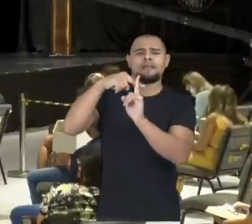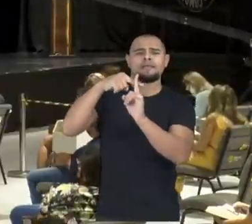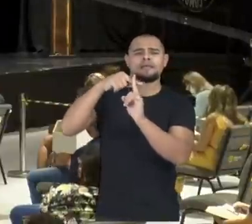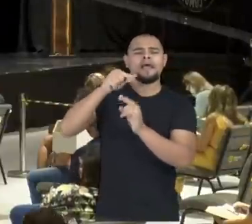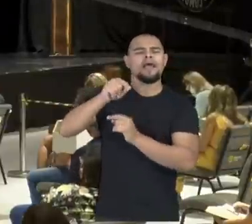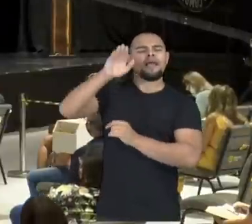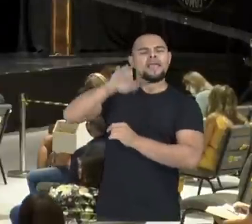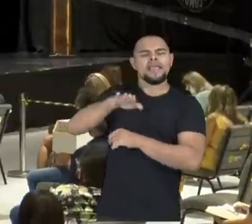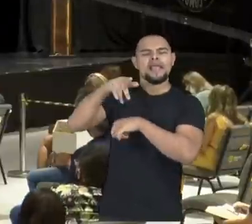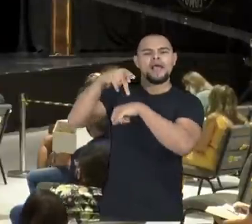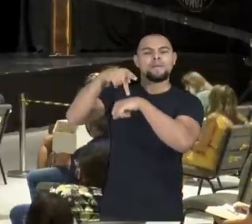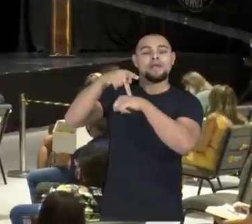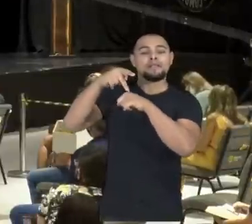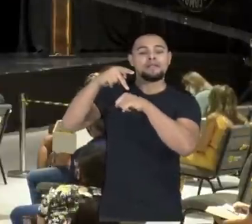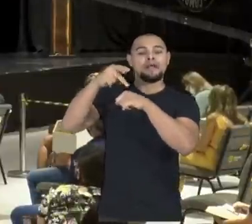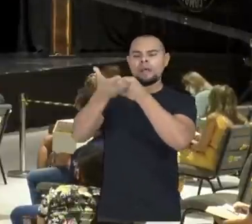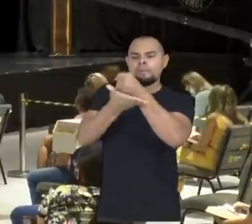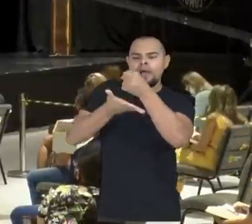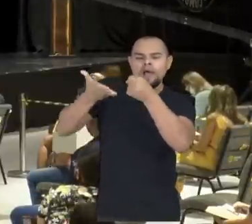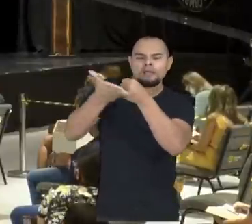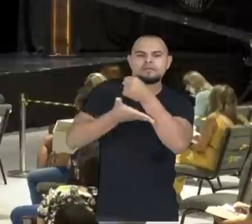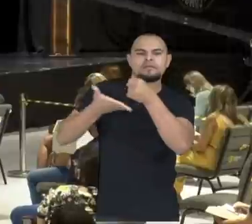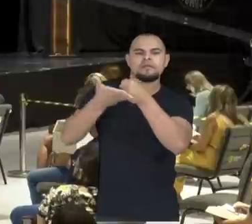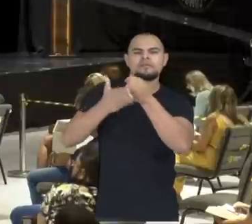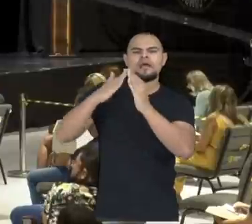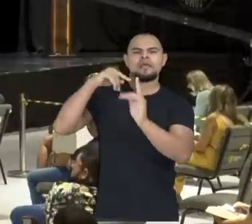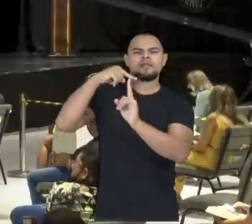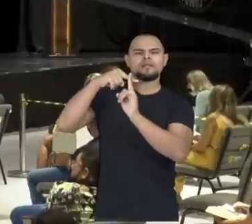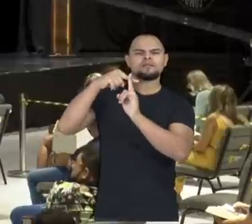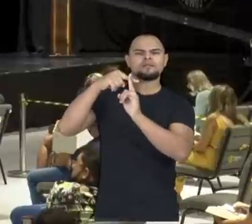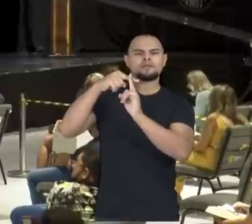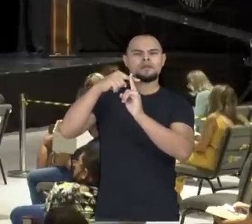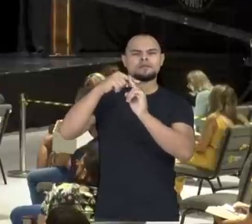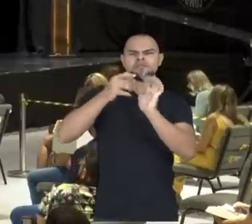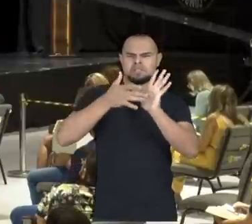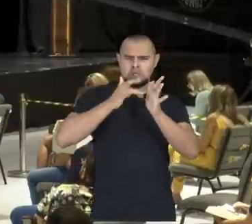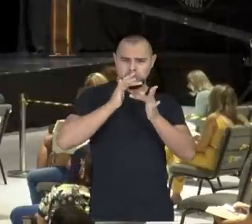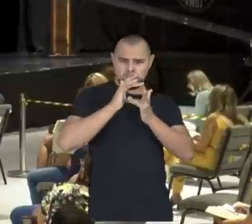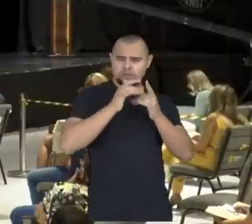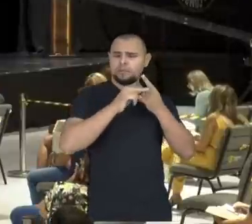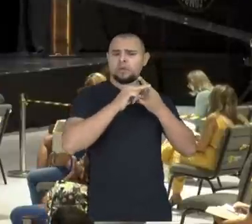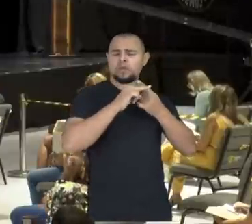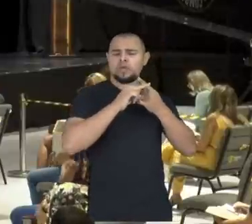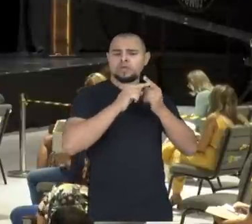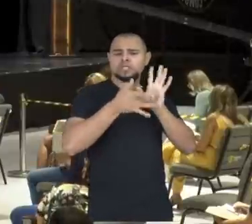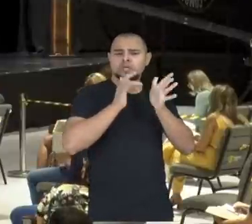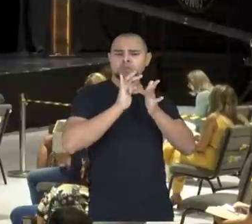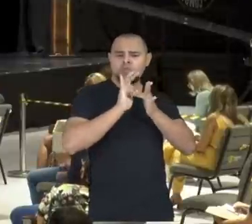é o fundamento da igreja? Mas por que que é Jesus o fundamento?